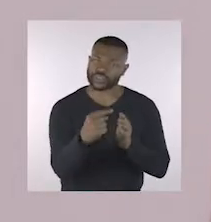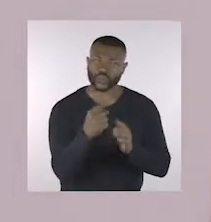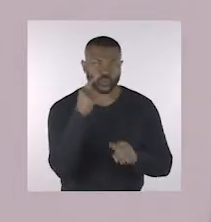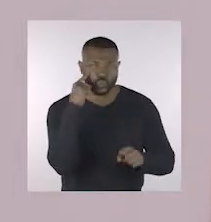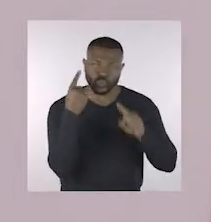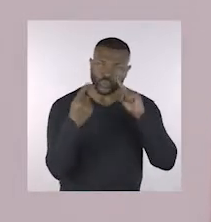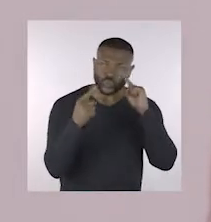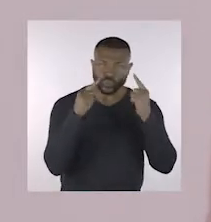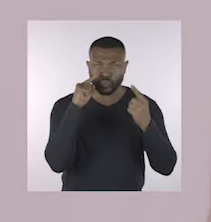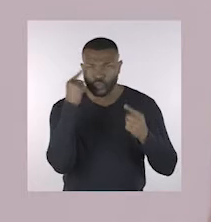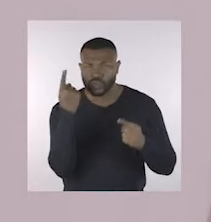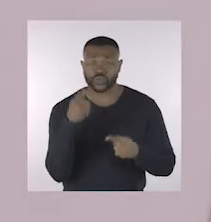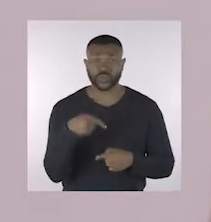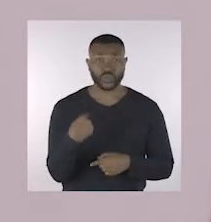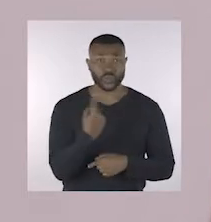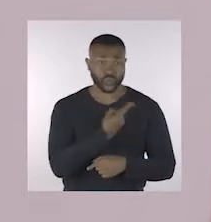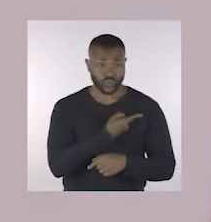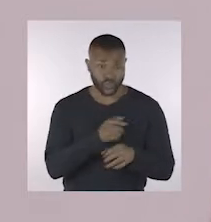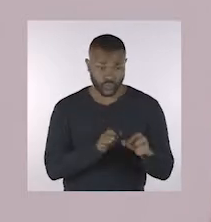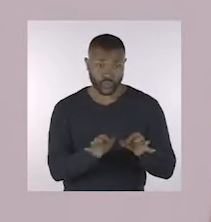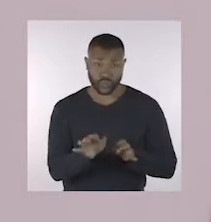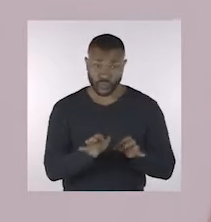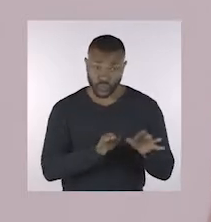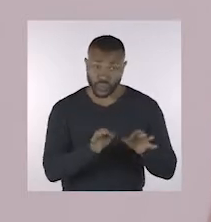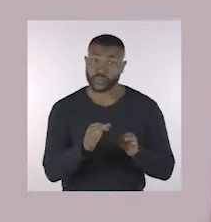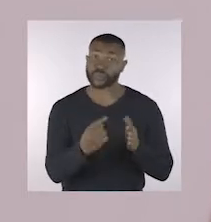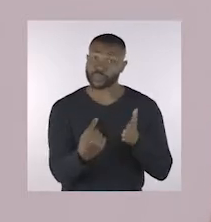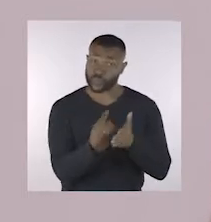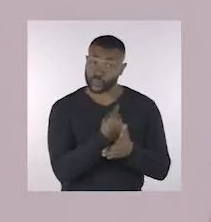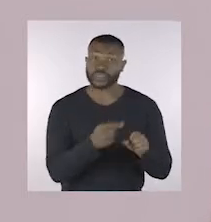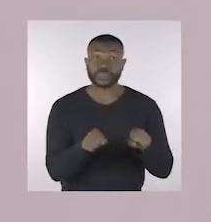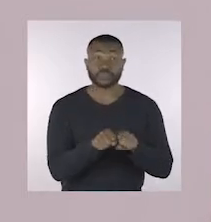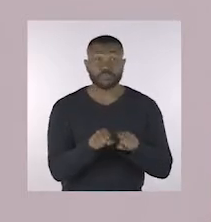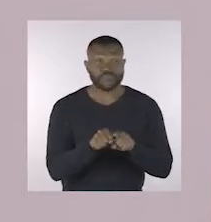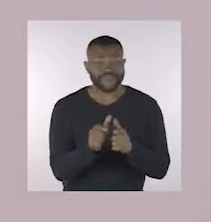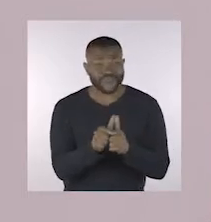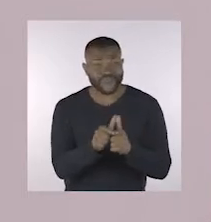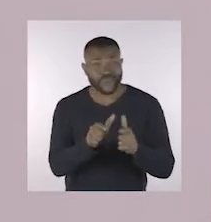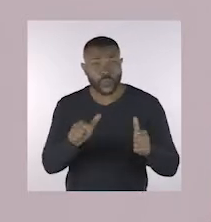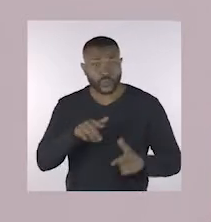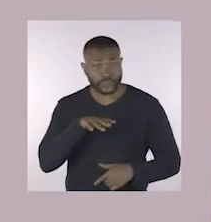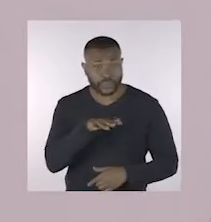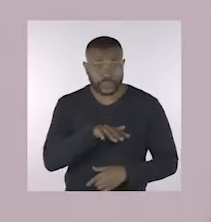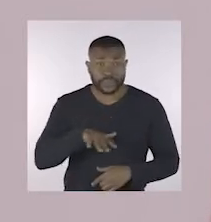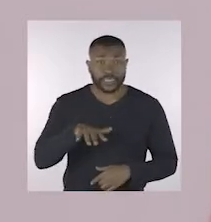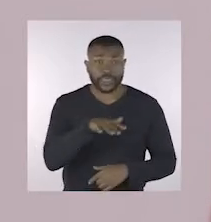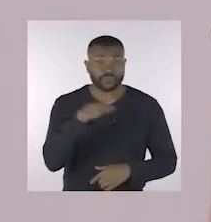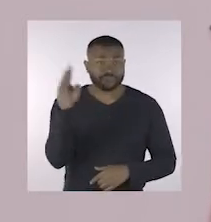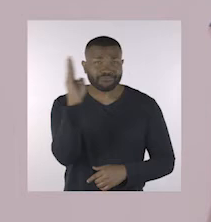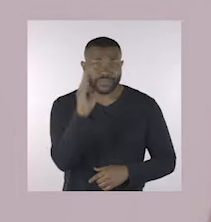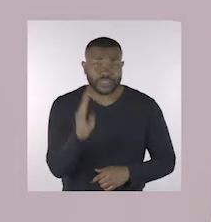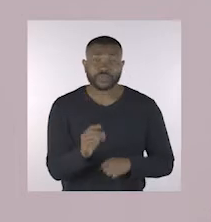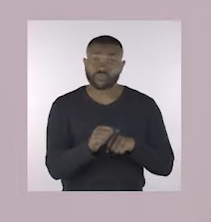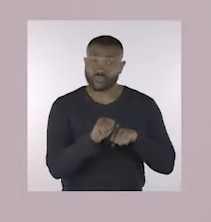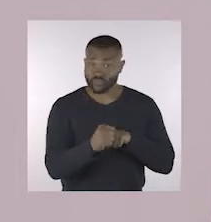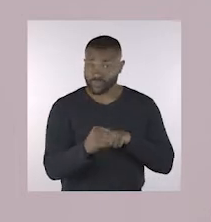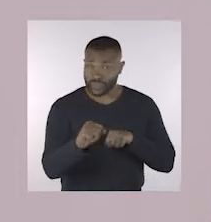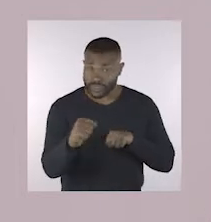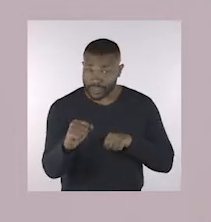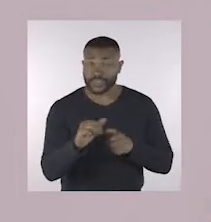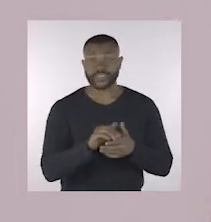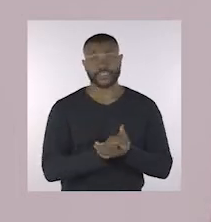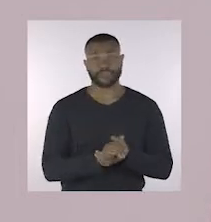responder às suas dúvidas sobre o nosso projeto para tornar a maior cidade do país também gigante